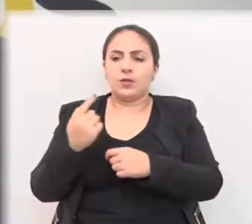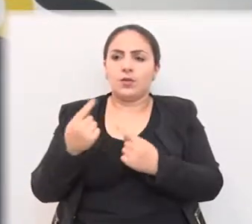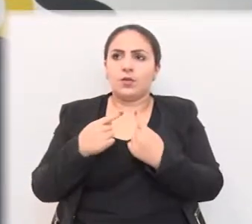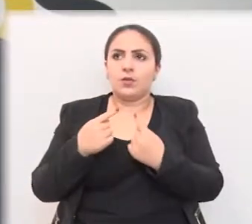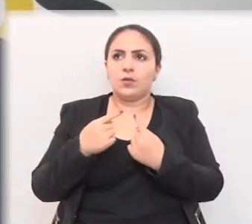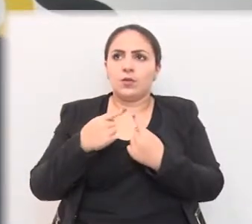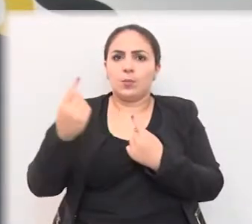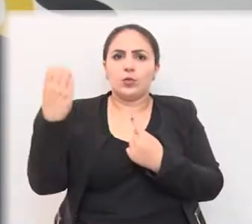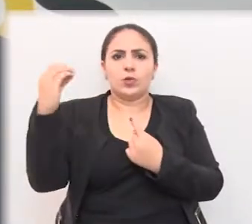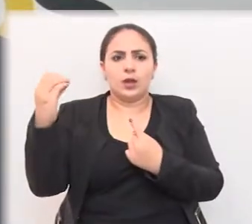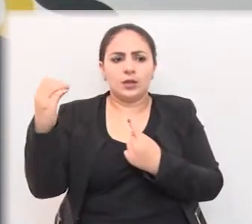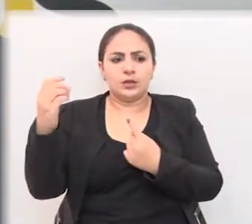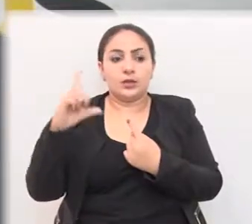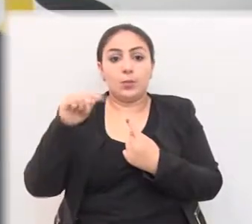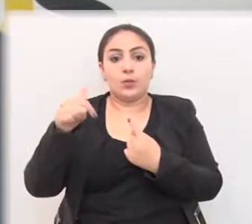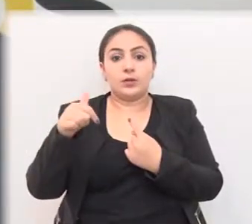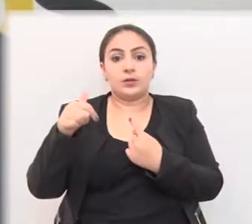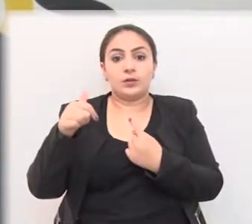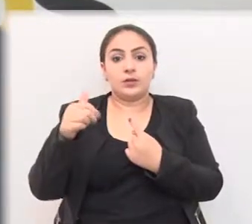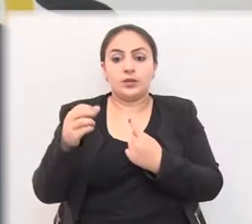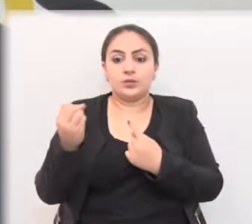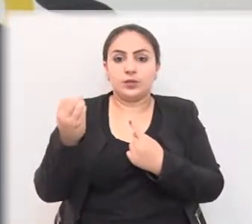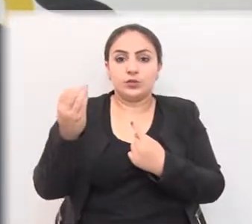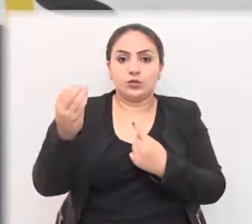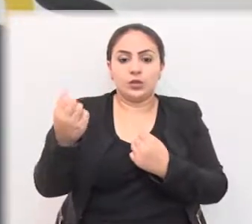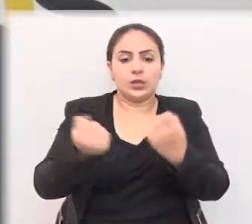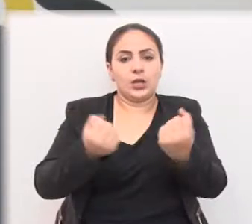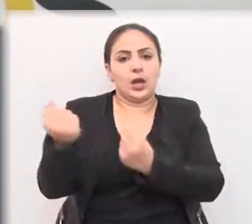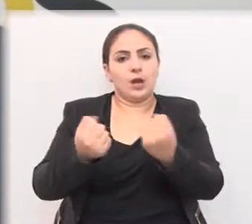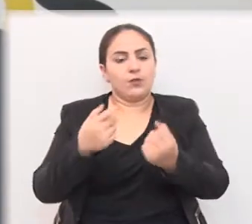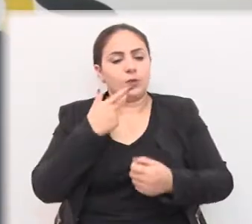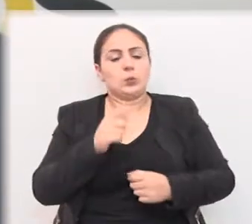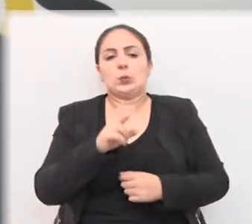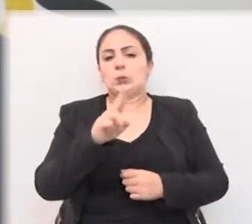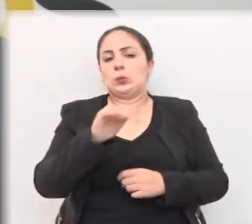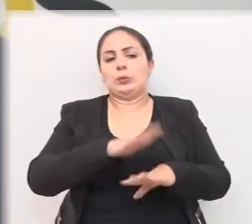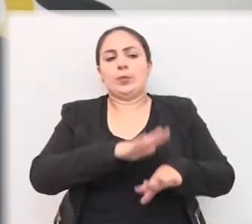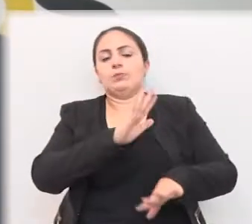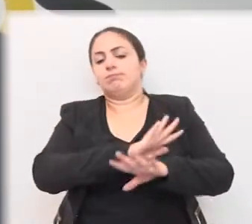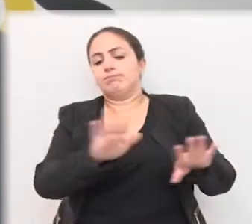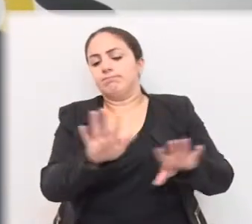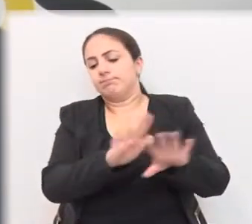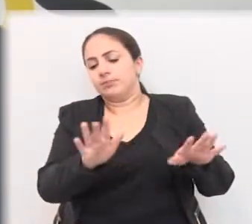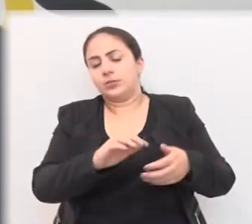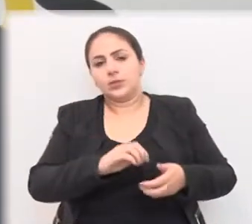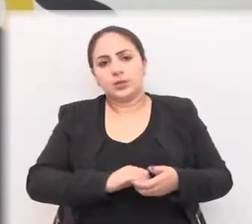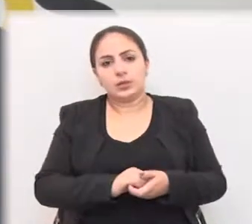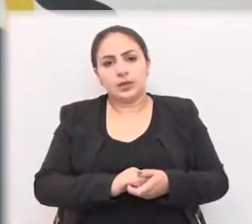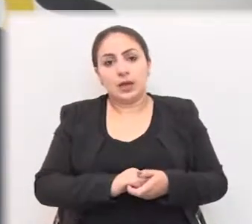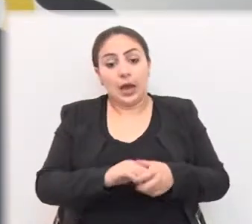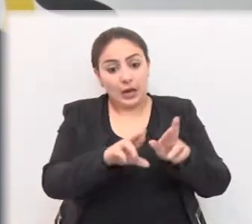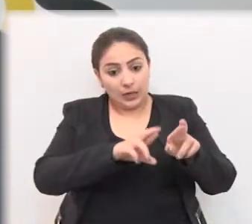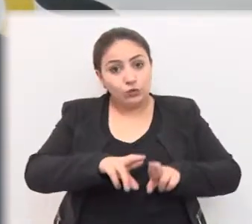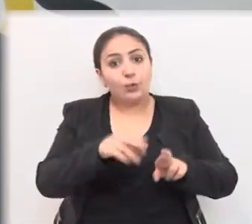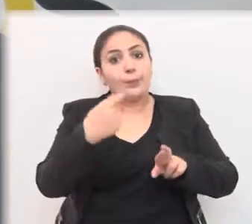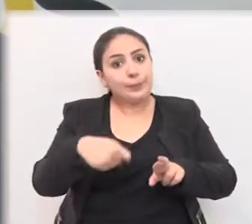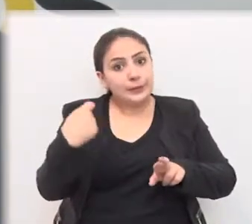carro até lá. Ele disse, nunca mais. A região precisa ter um aeroporto para que